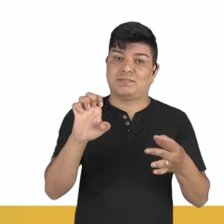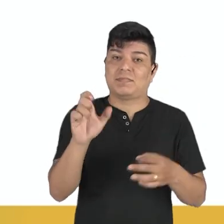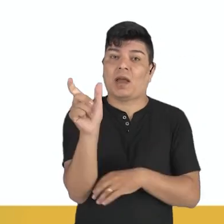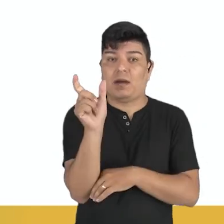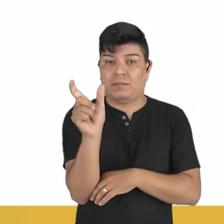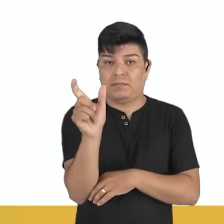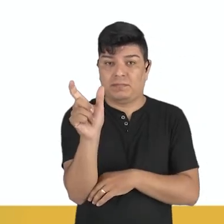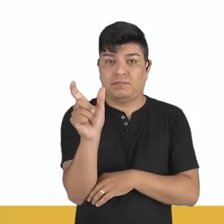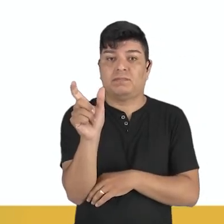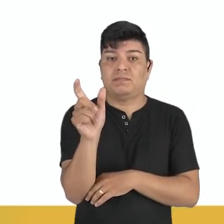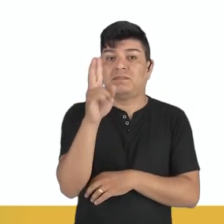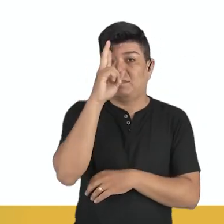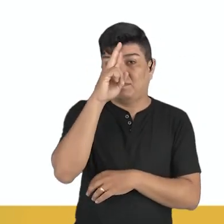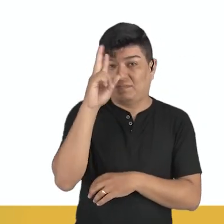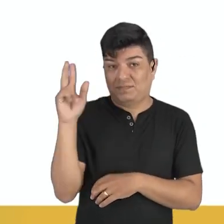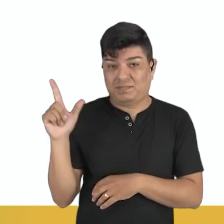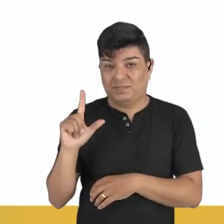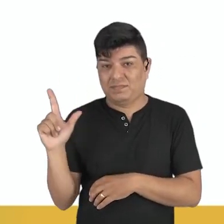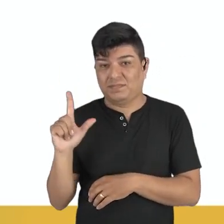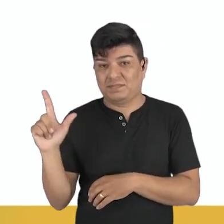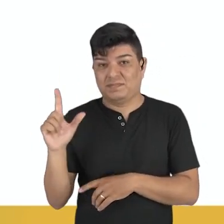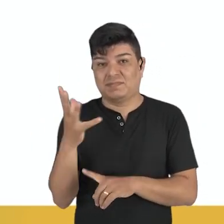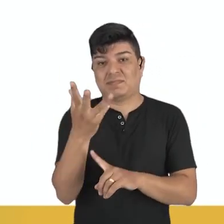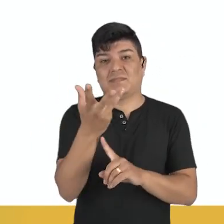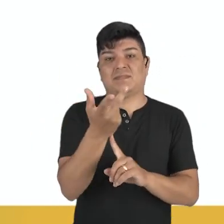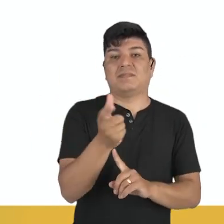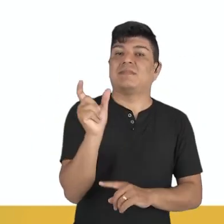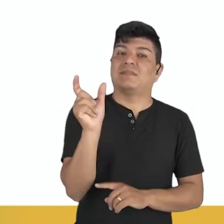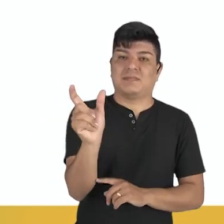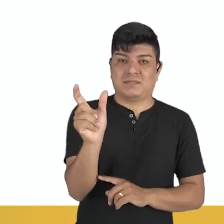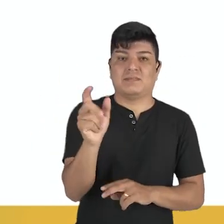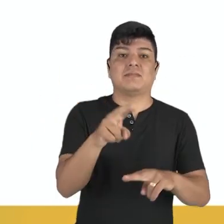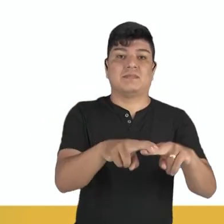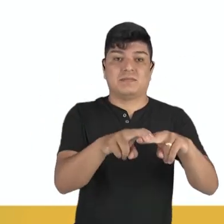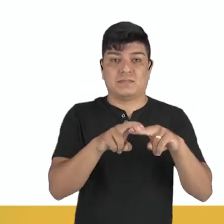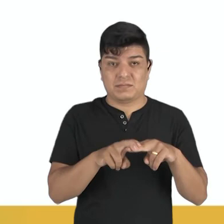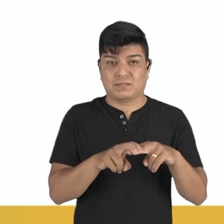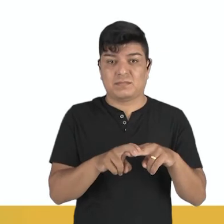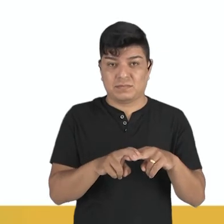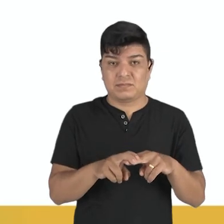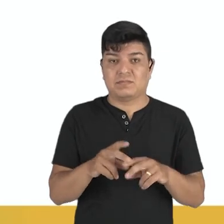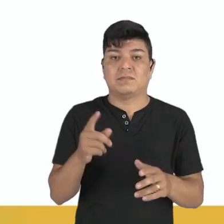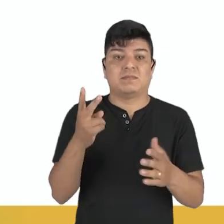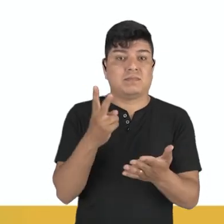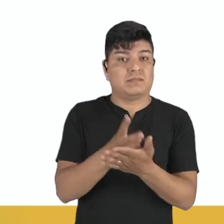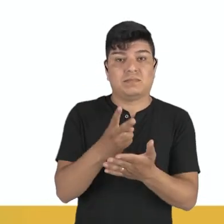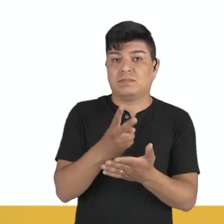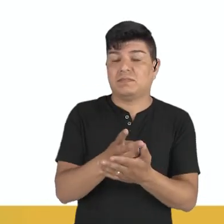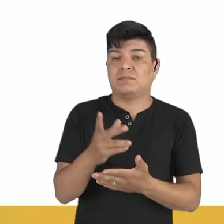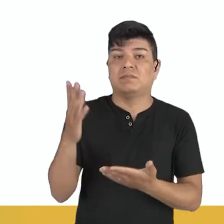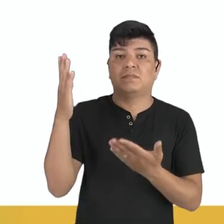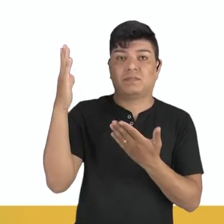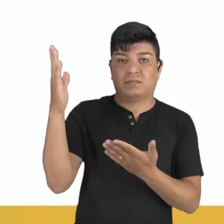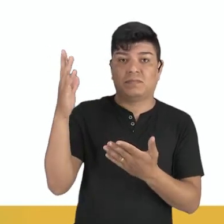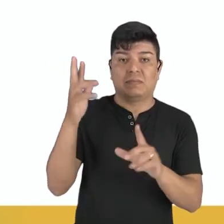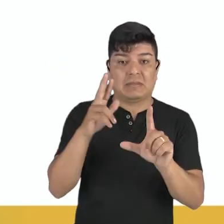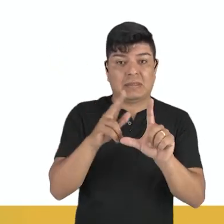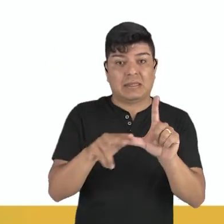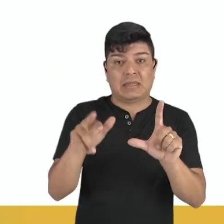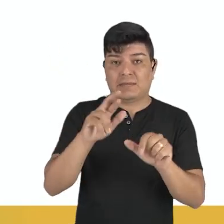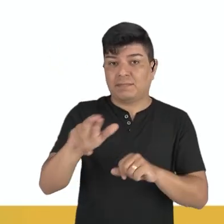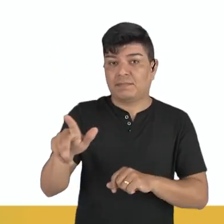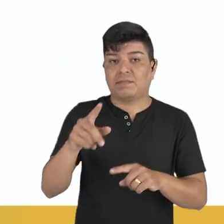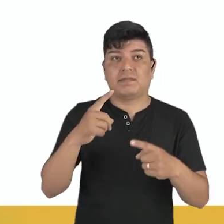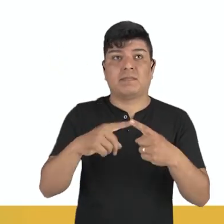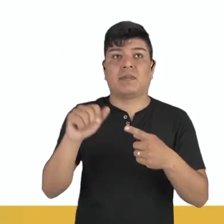né lembra a literatura é arte da palavra então é Essência literatura é a palavra não é a letra